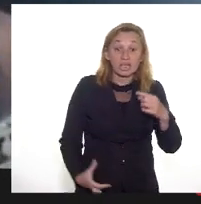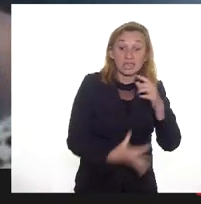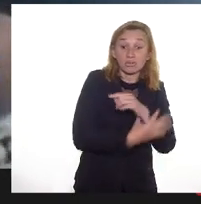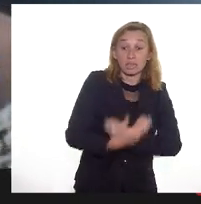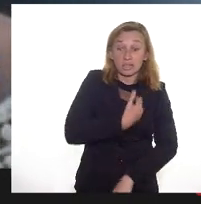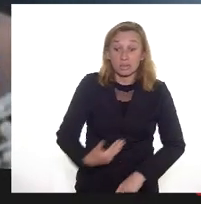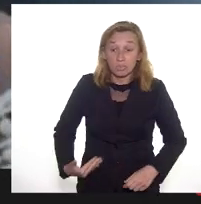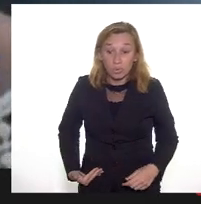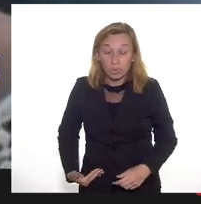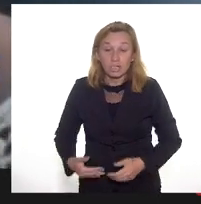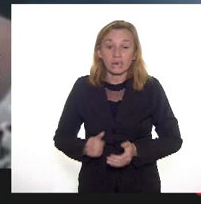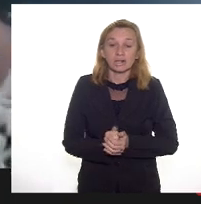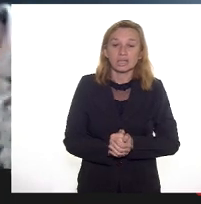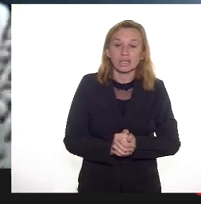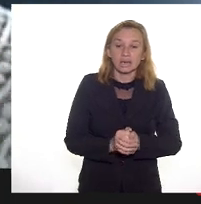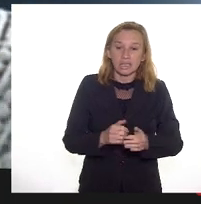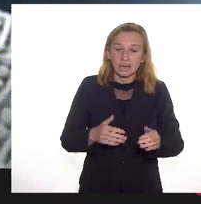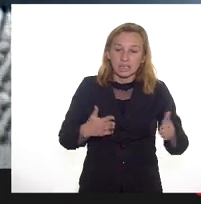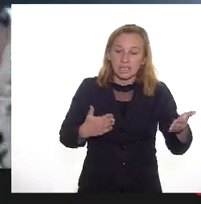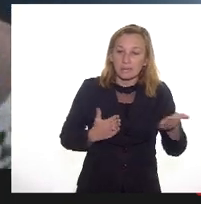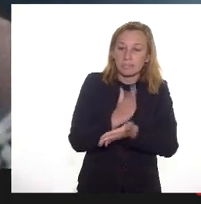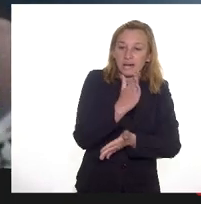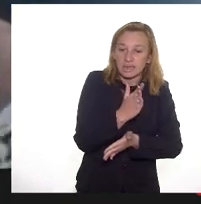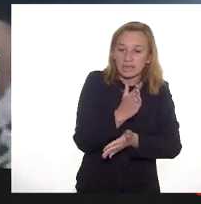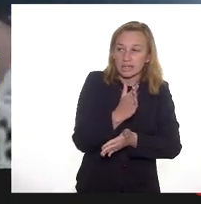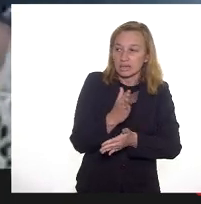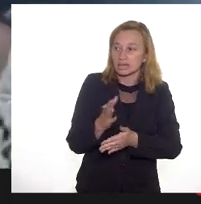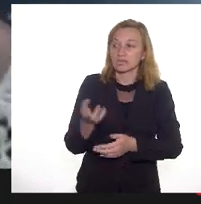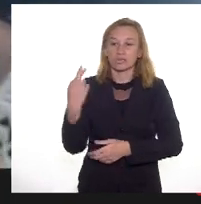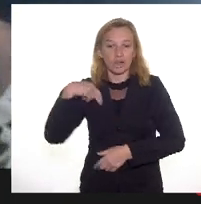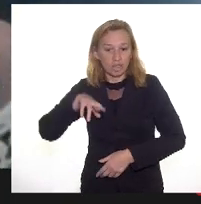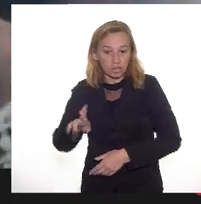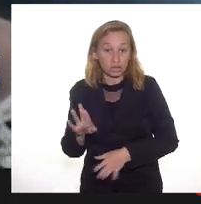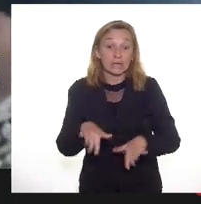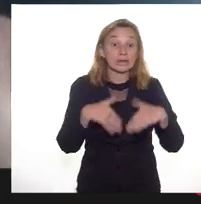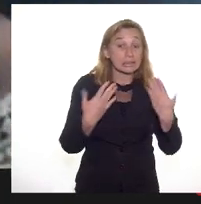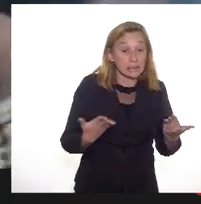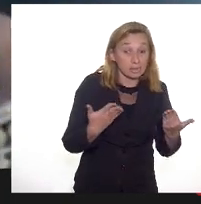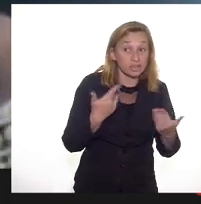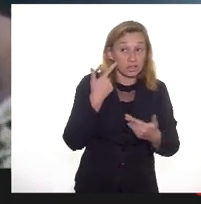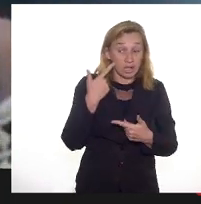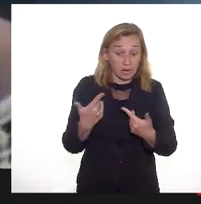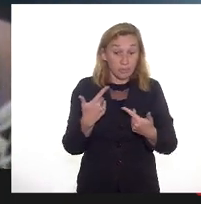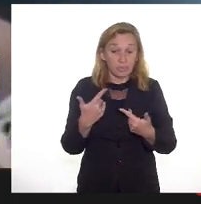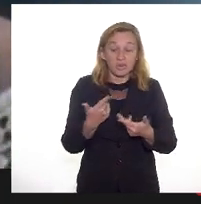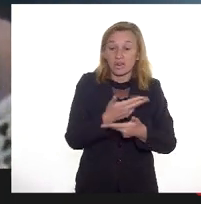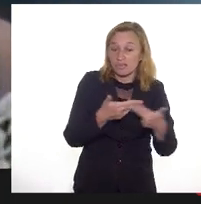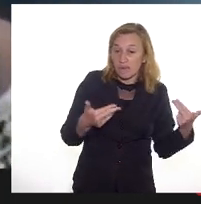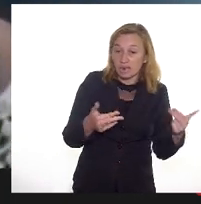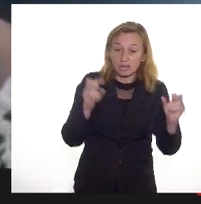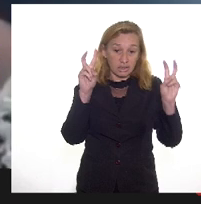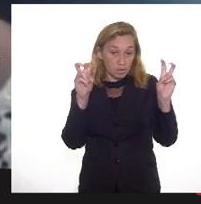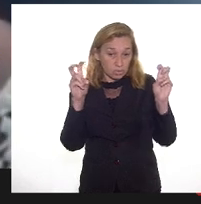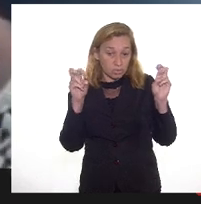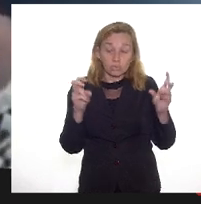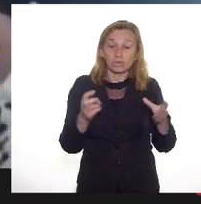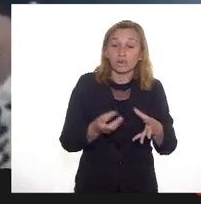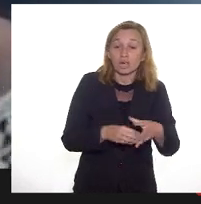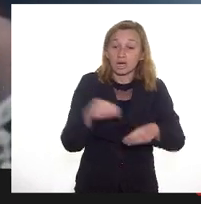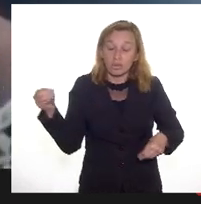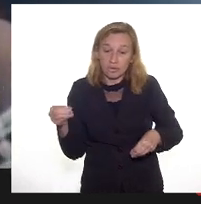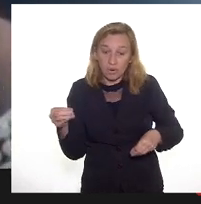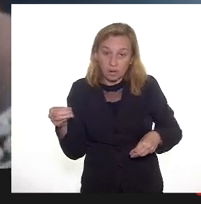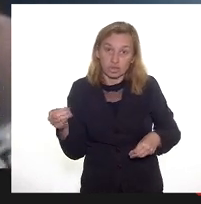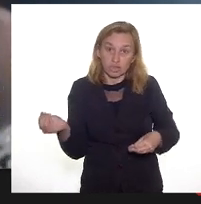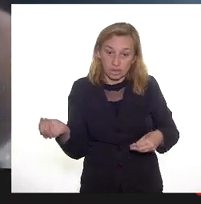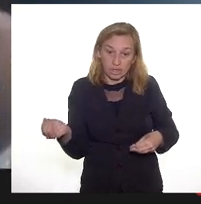pública e ultrapassa as fronteiras do religioso, né? Então, a gente tem aí uma série de situações que fogem ao